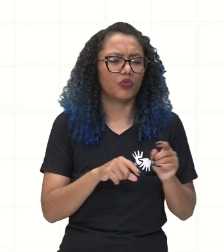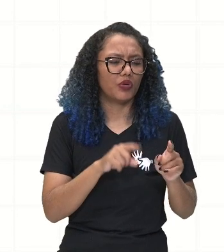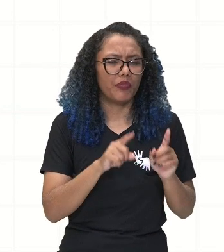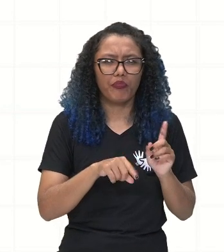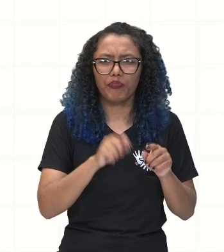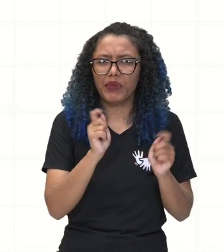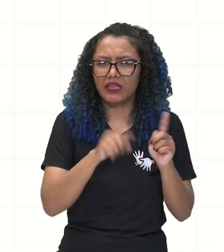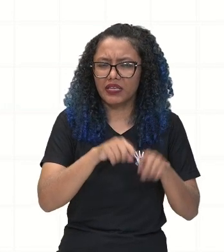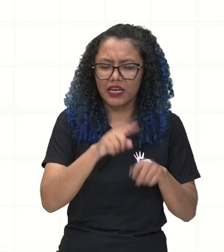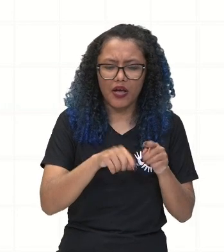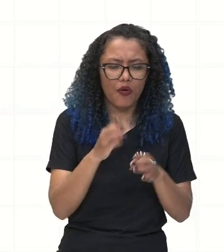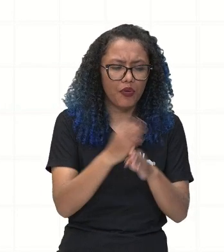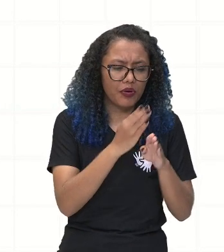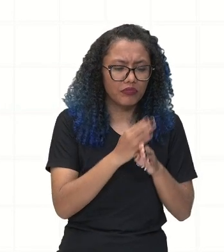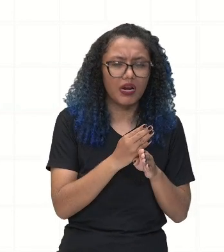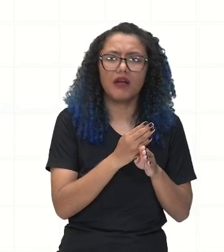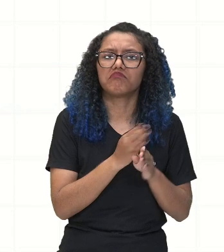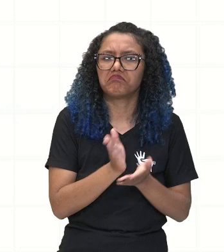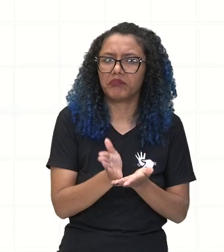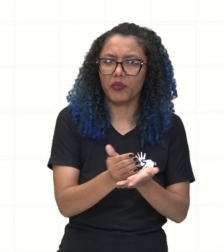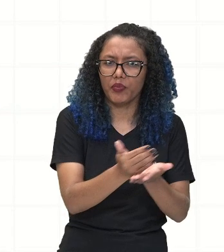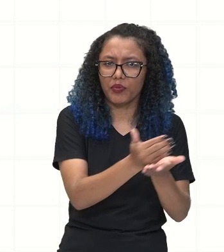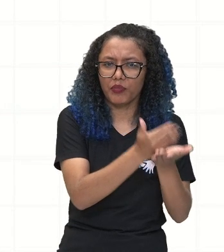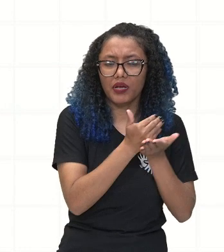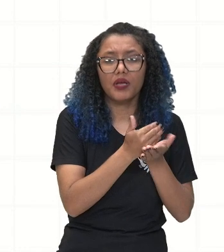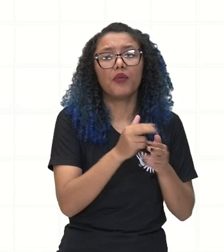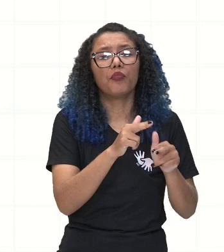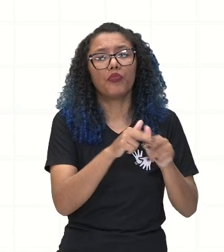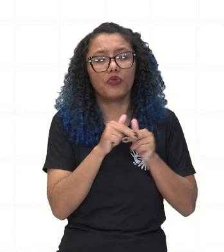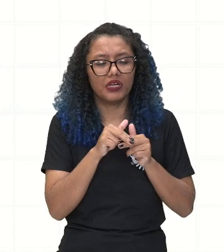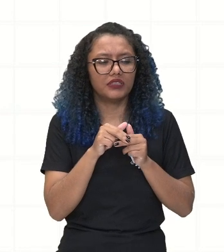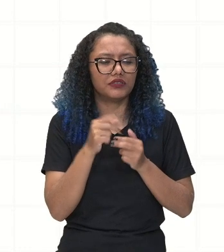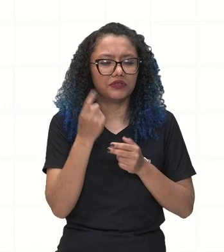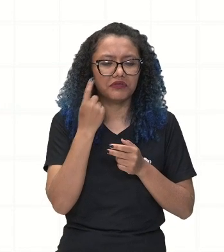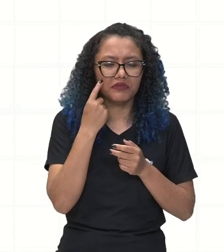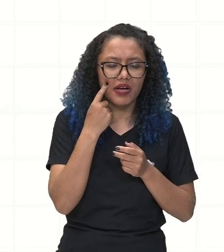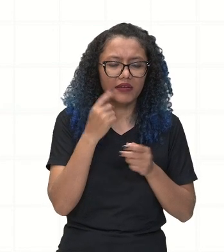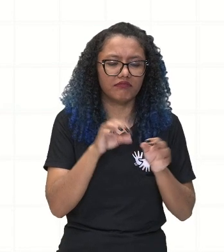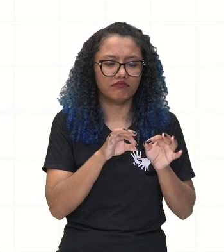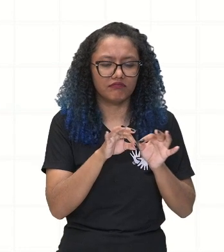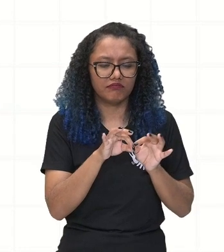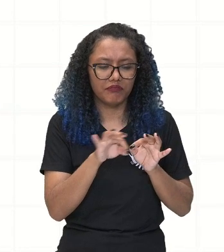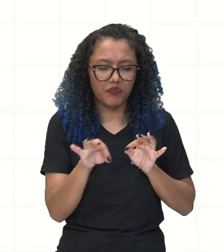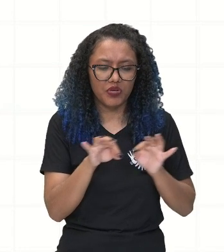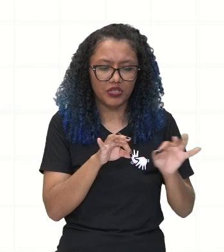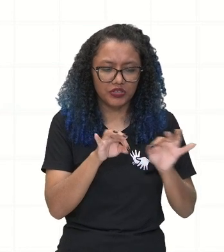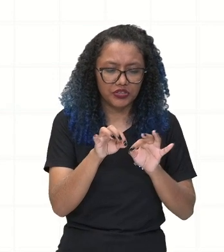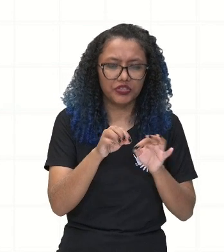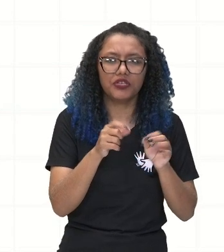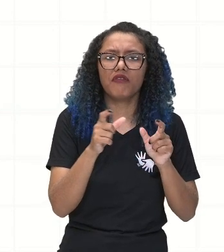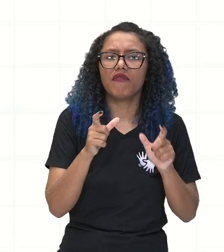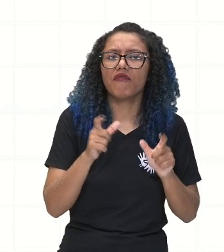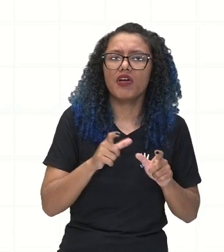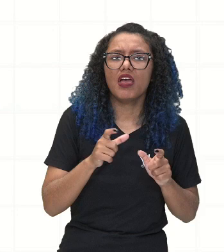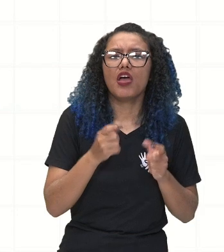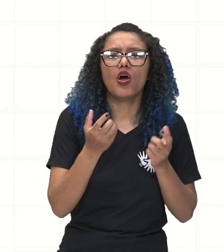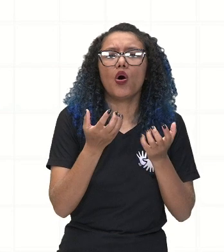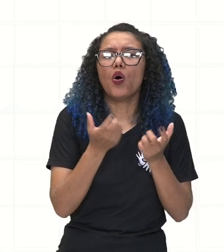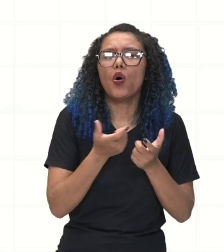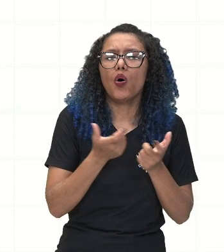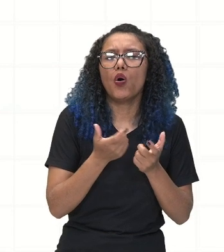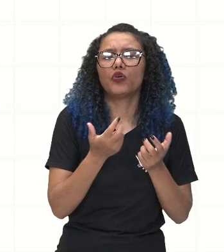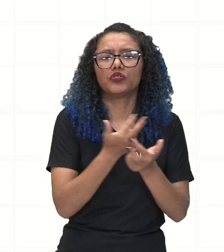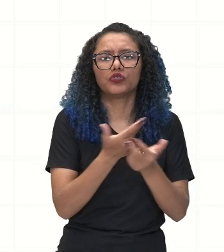estava valendo. E para isso eles vão fazer ali um mapeamento do que tem de bom naquela região. Além